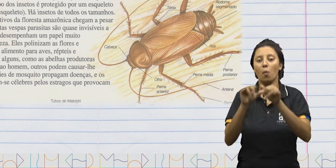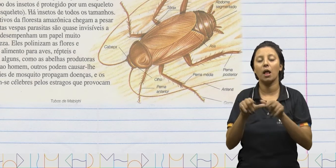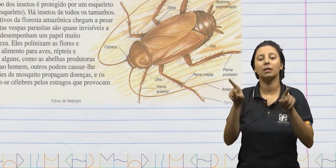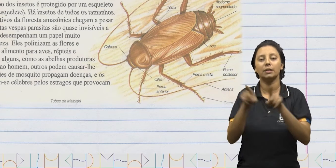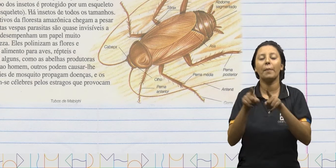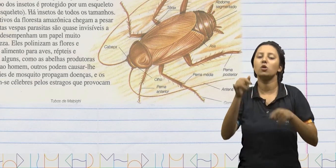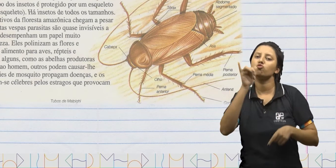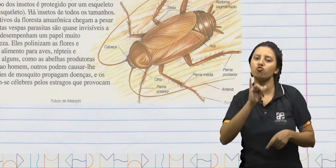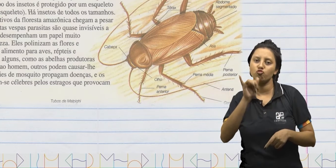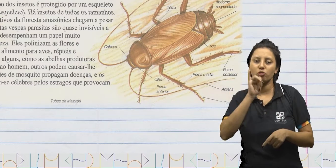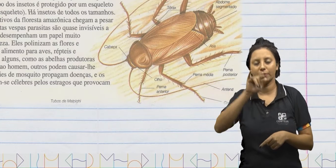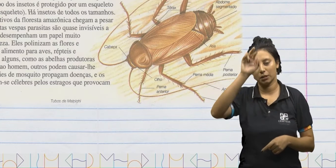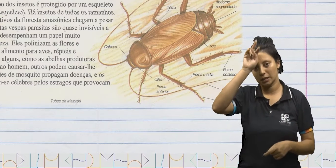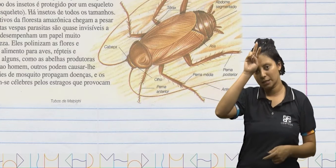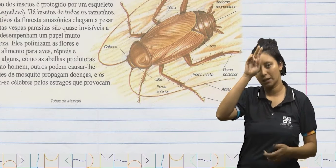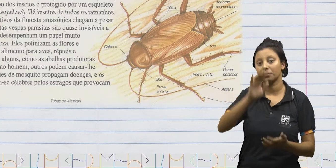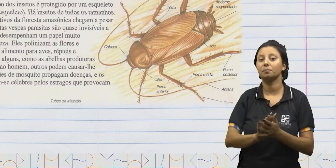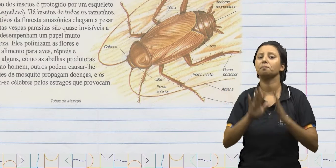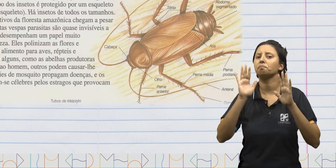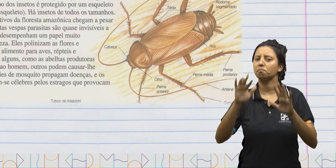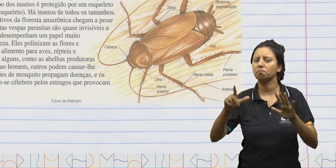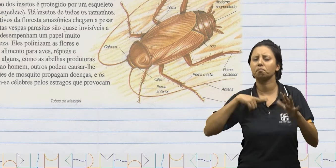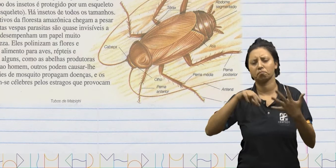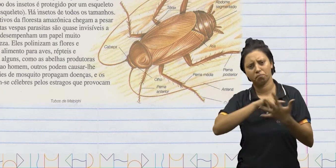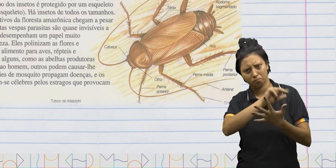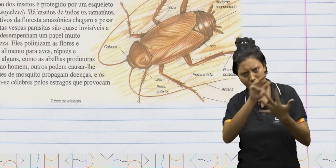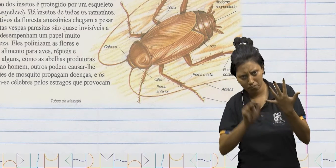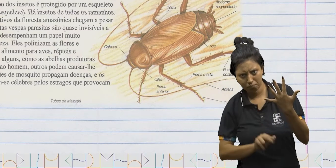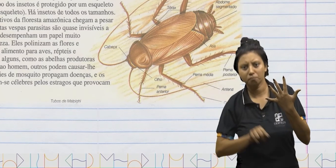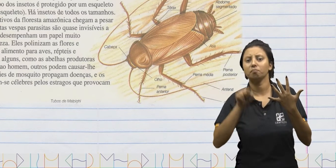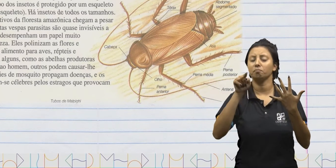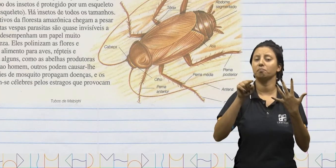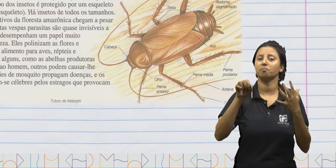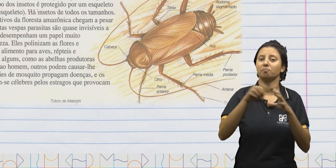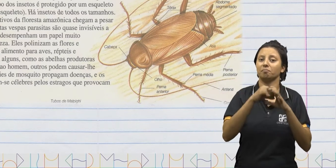exemplos de insetos. Apesar da diversidade,